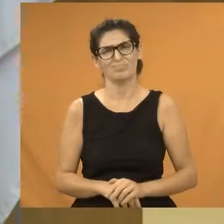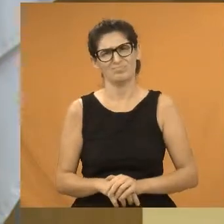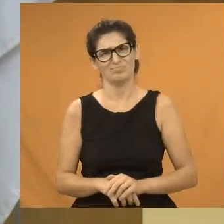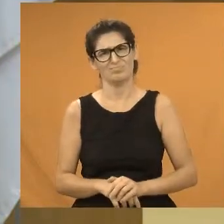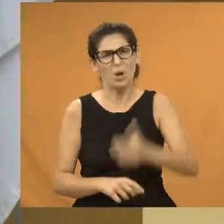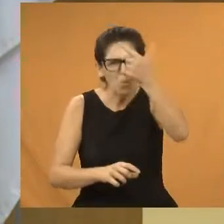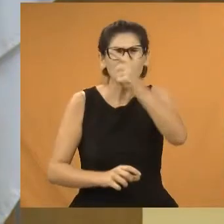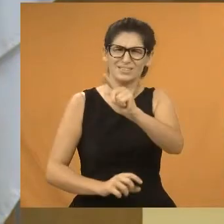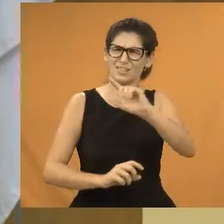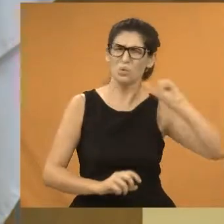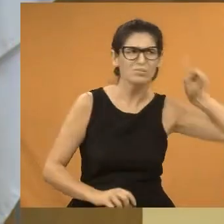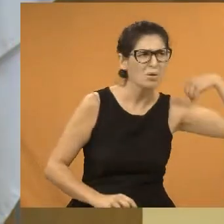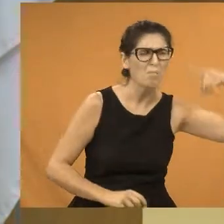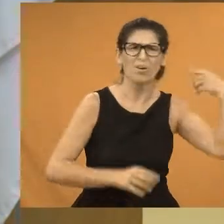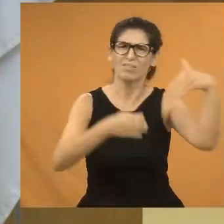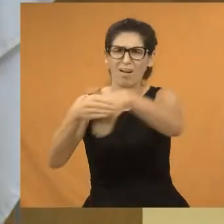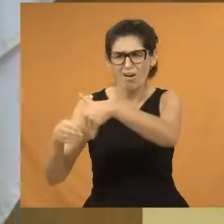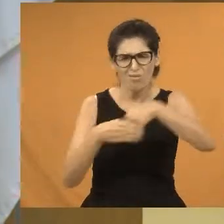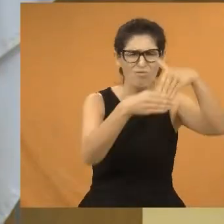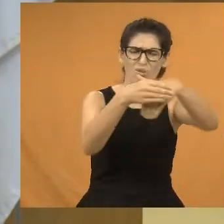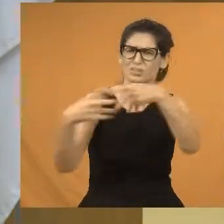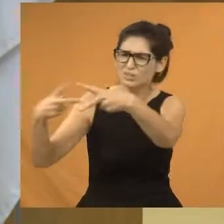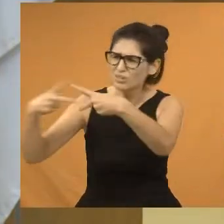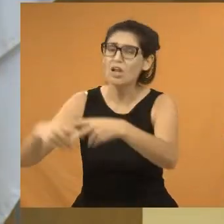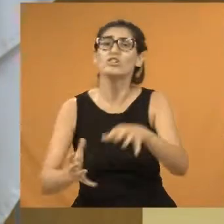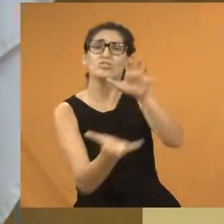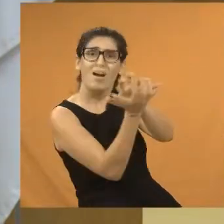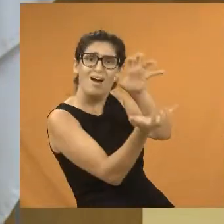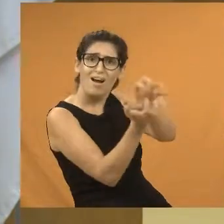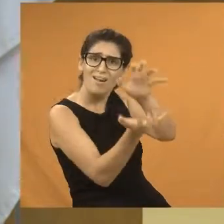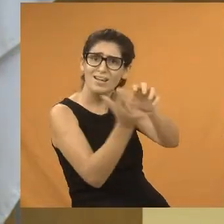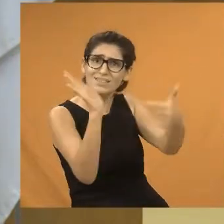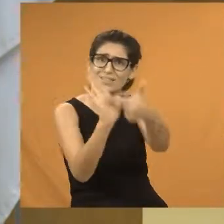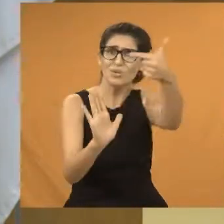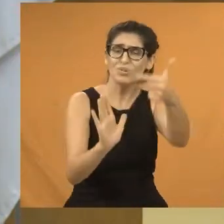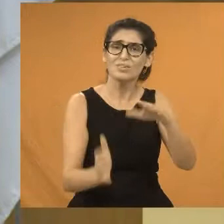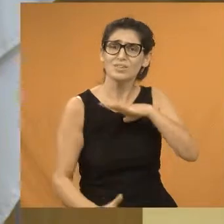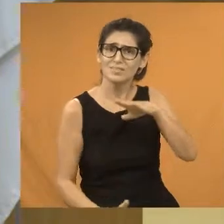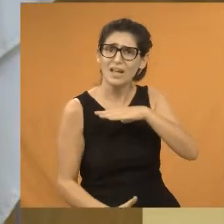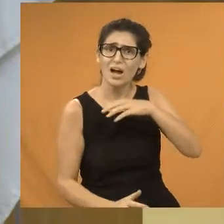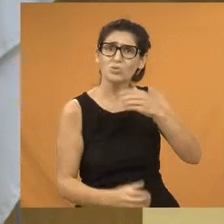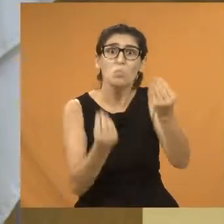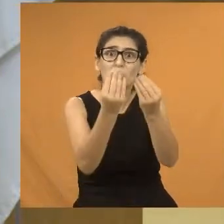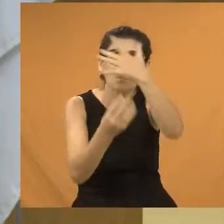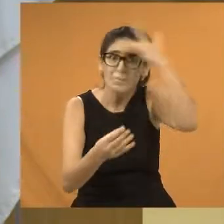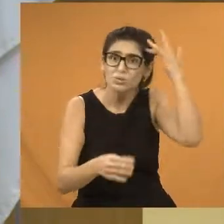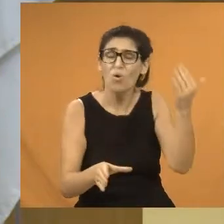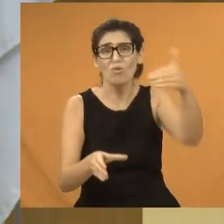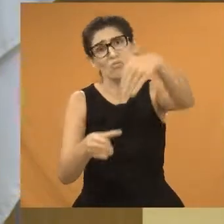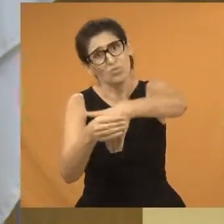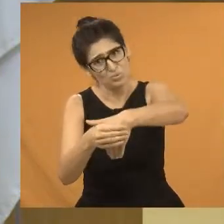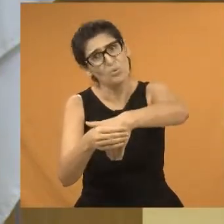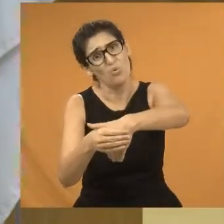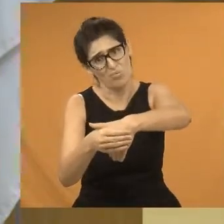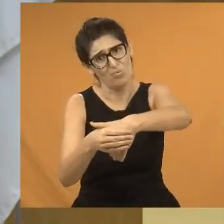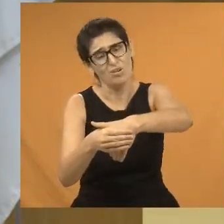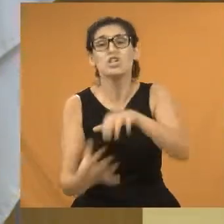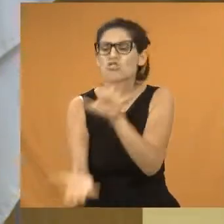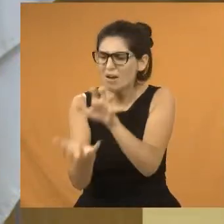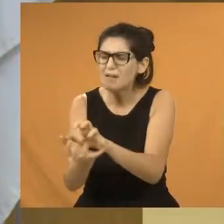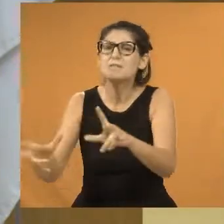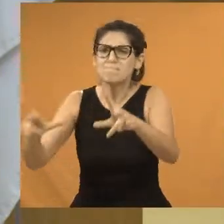José e em Jacareí. Jacareí foi a segunda cidade que a senhora teve a maior votação. E Jacareí merece, sim,